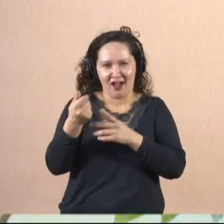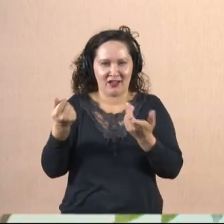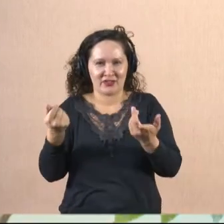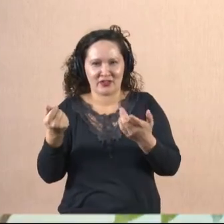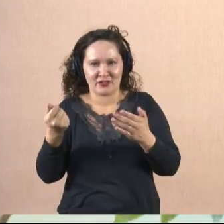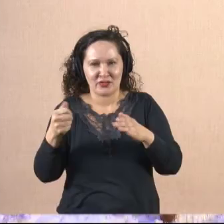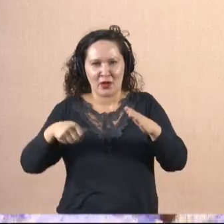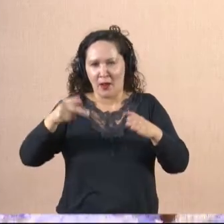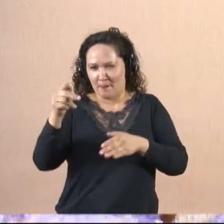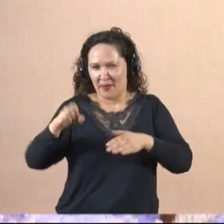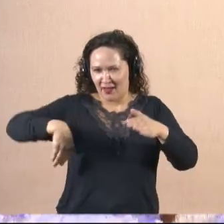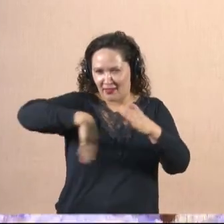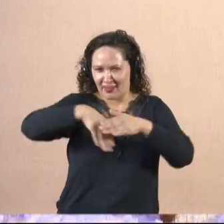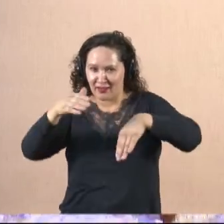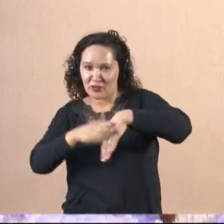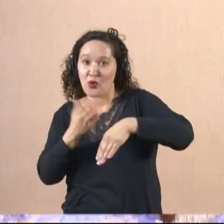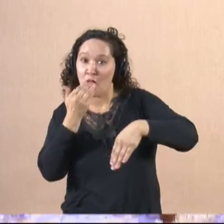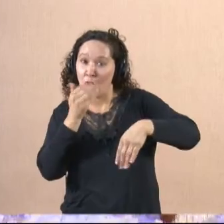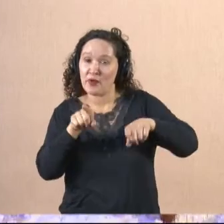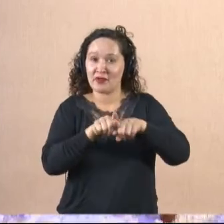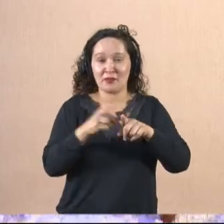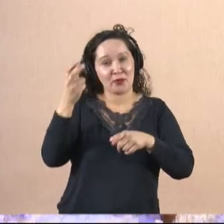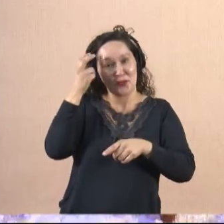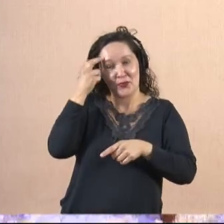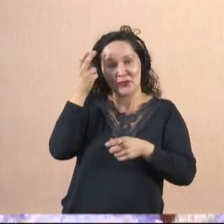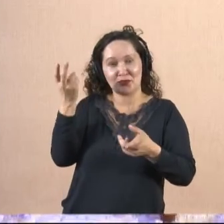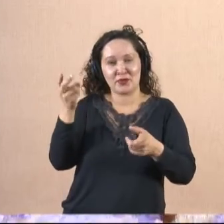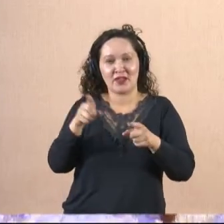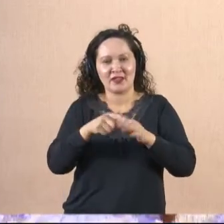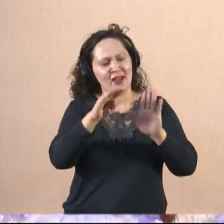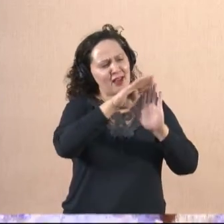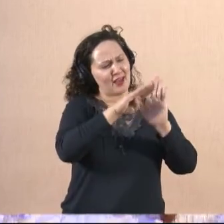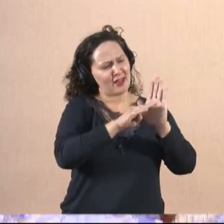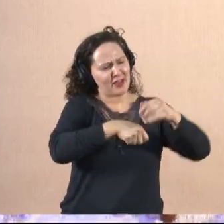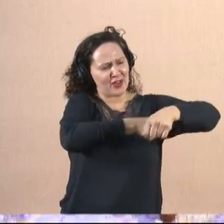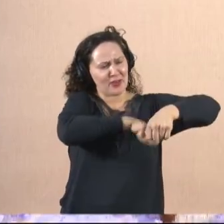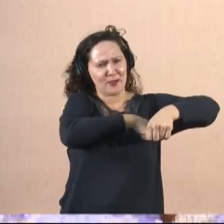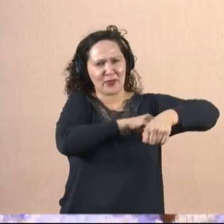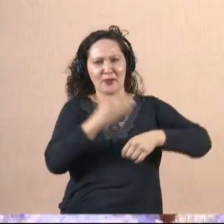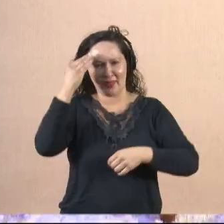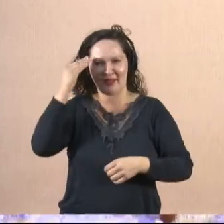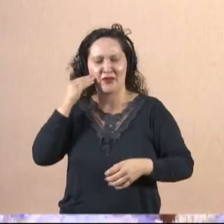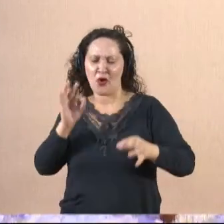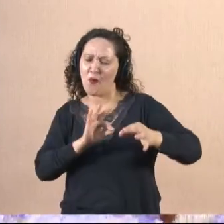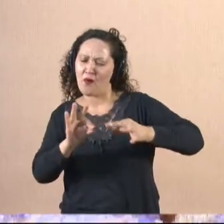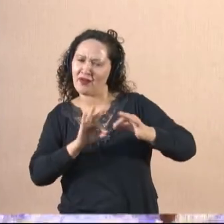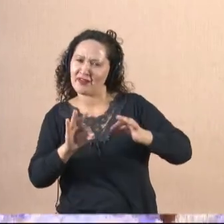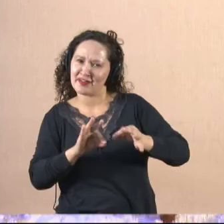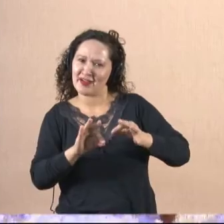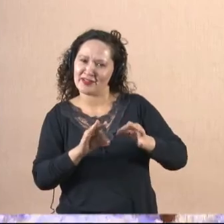é quando a gastronomia da com receitas culinárias preparadas